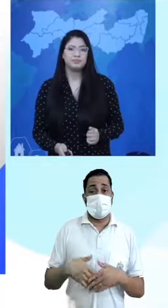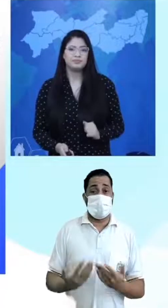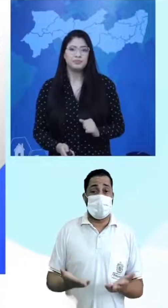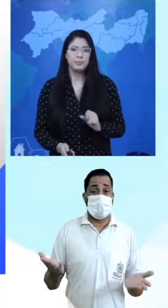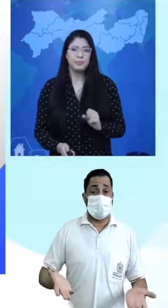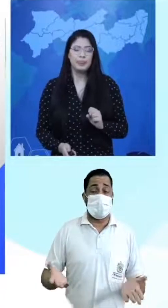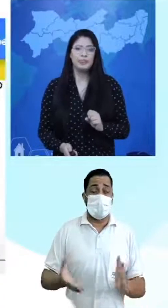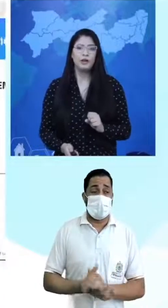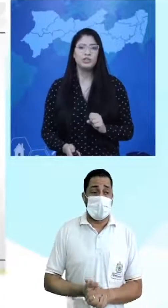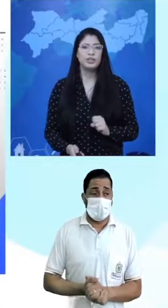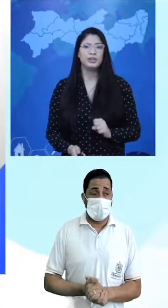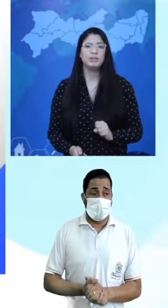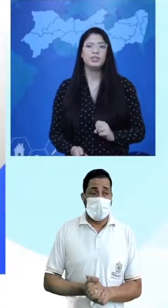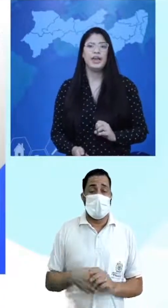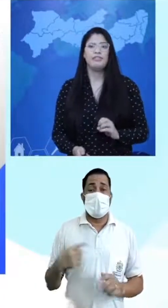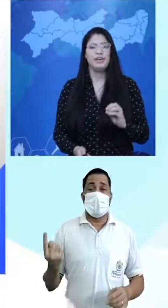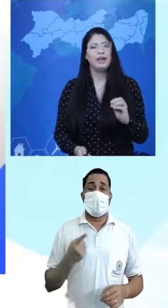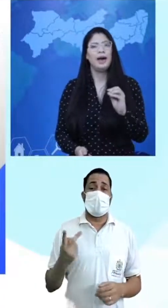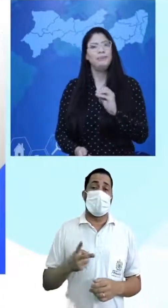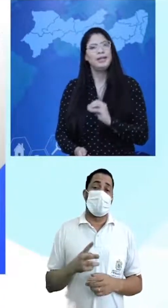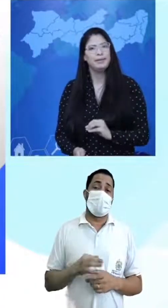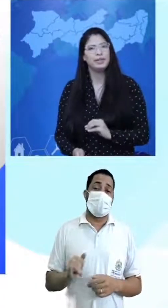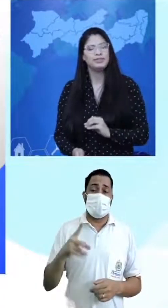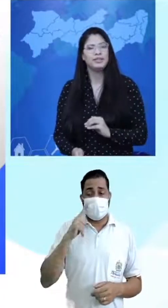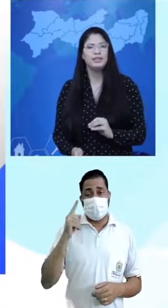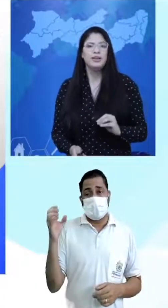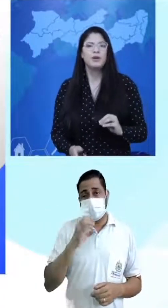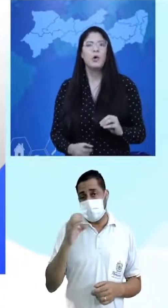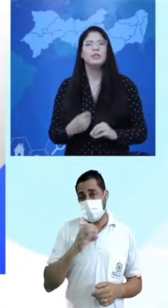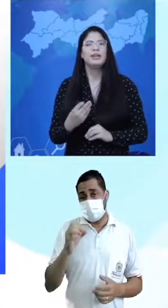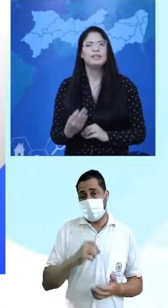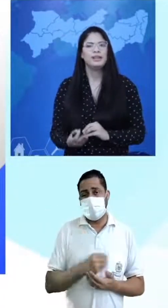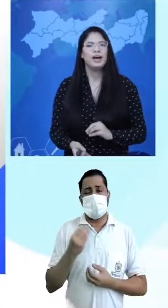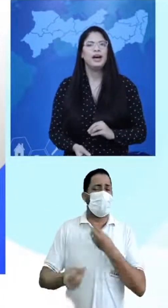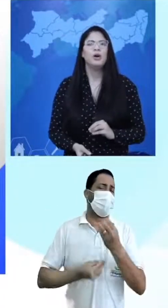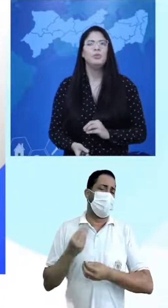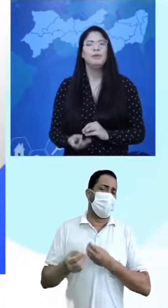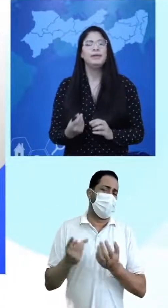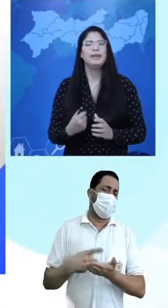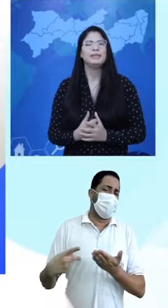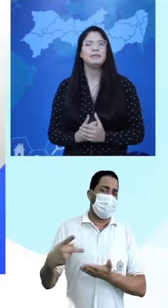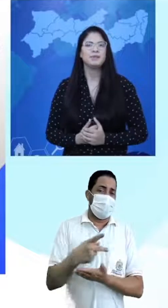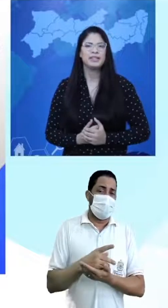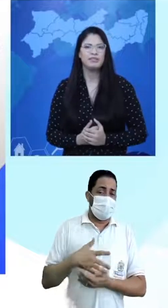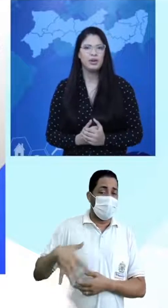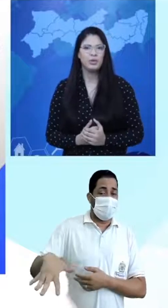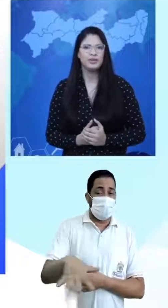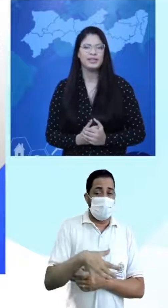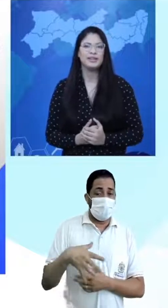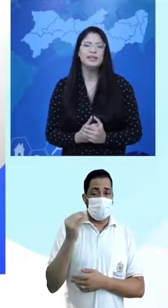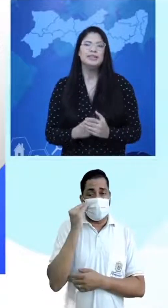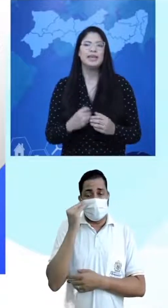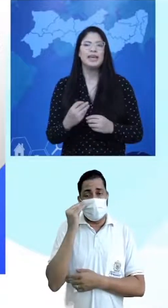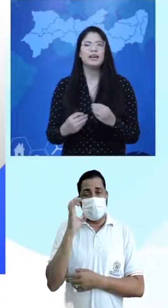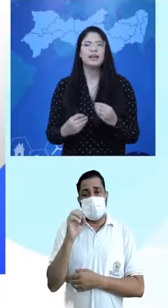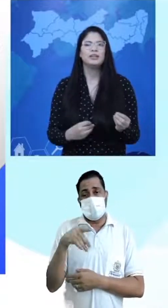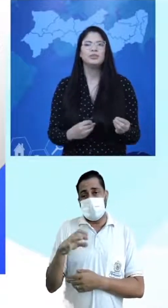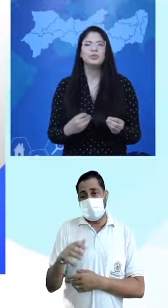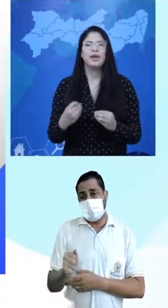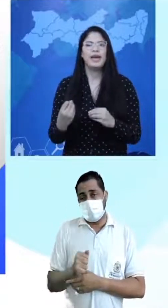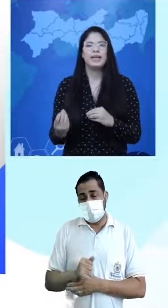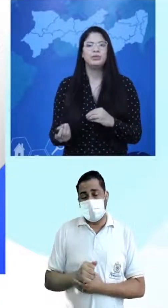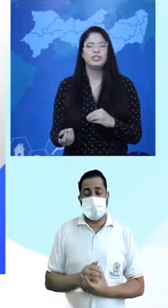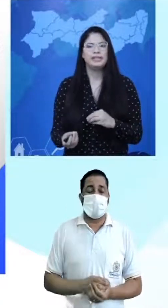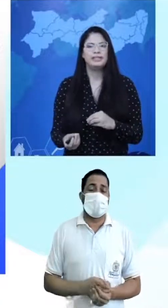agora, nós vamos ver rapidamente como desenhar um ambiente em perspectiva cônica, sem entrar